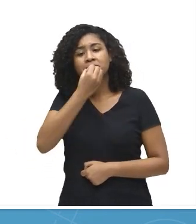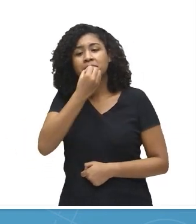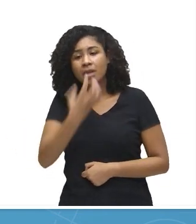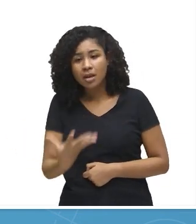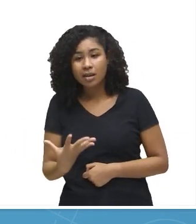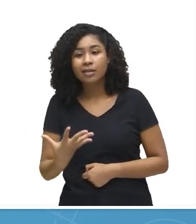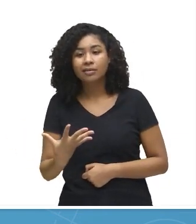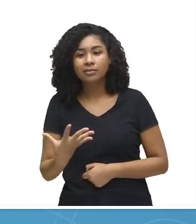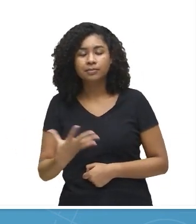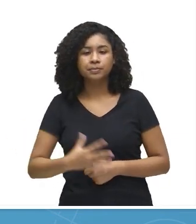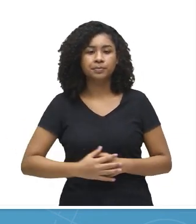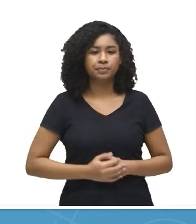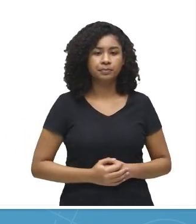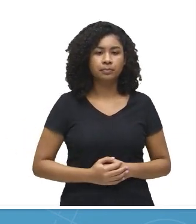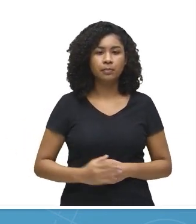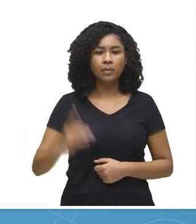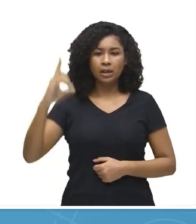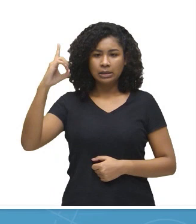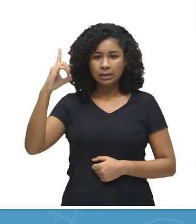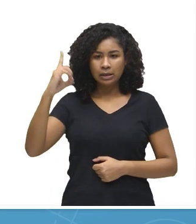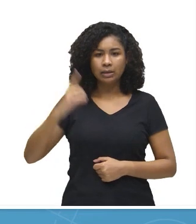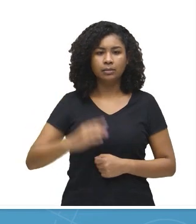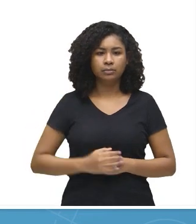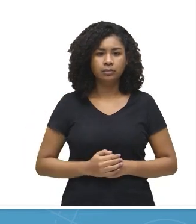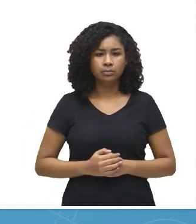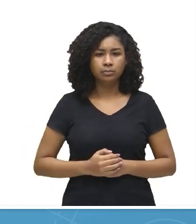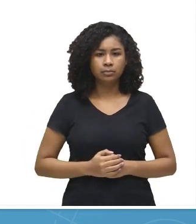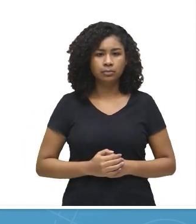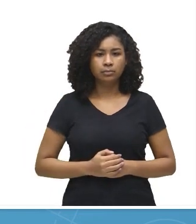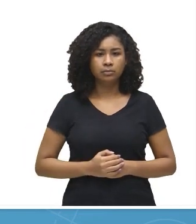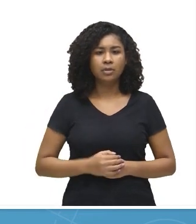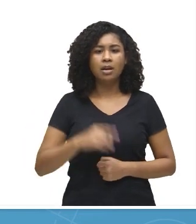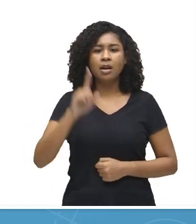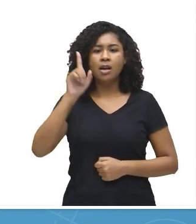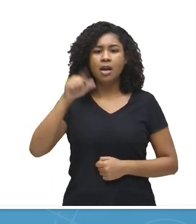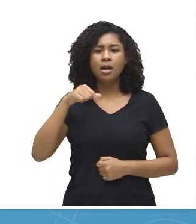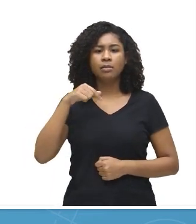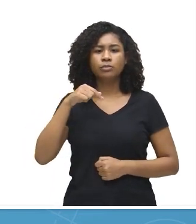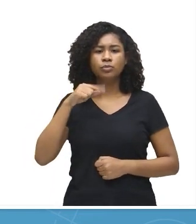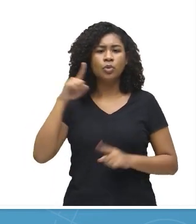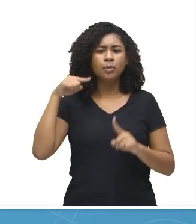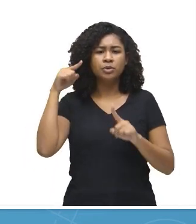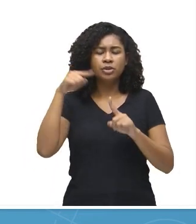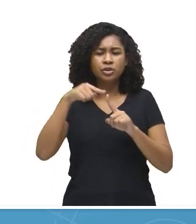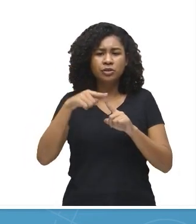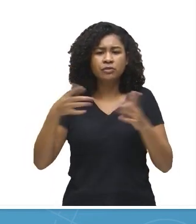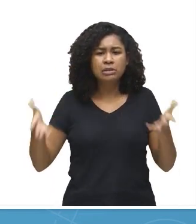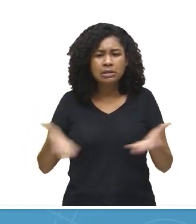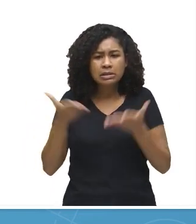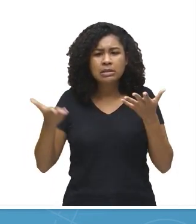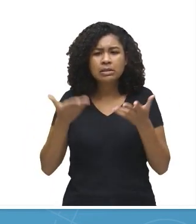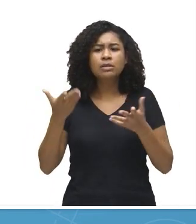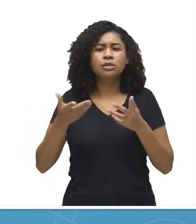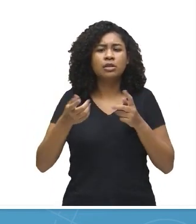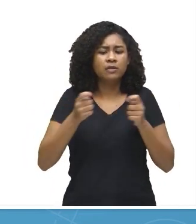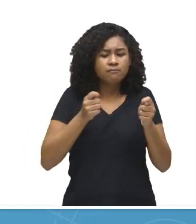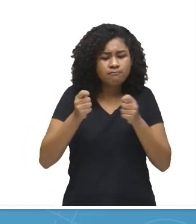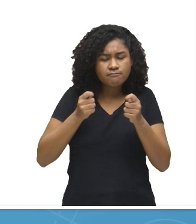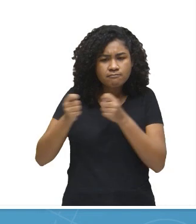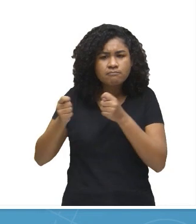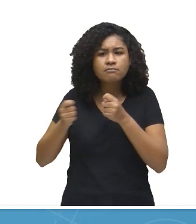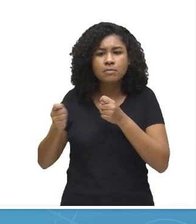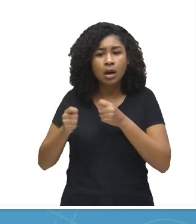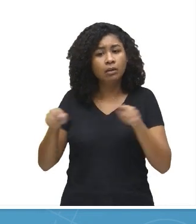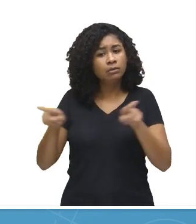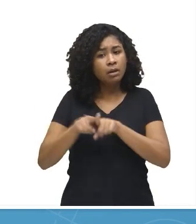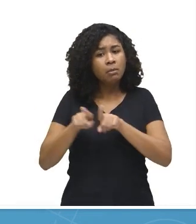E a letra D, para quem respondeu a letra D, uma lição de moral que defende a moderação. Sim, isso também tem a ver com a